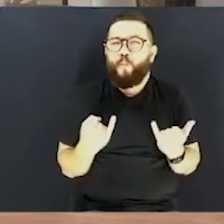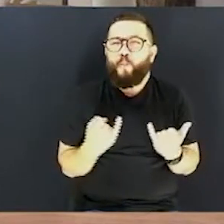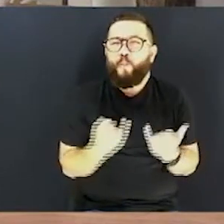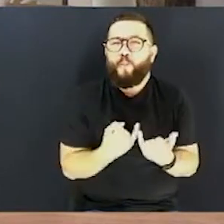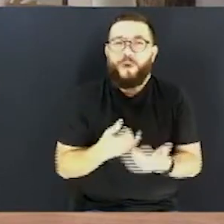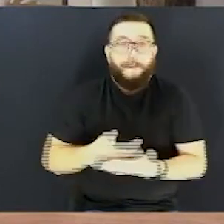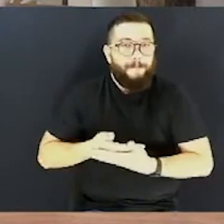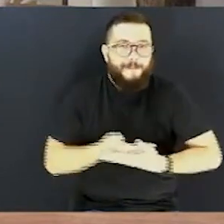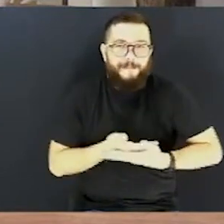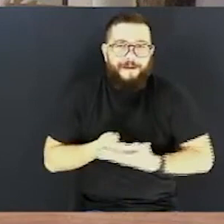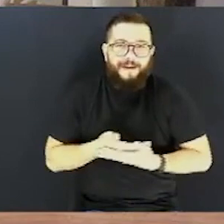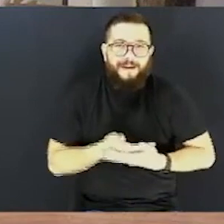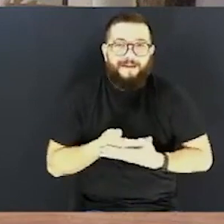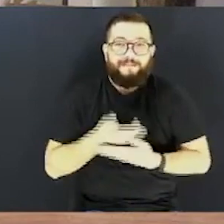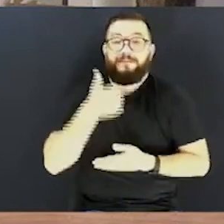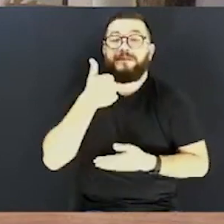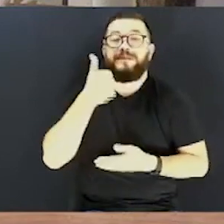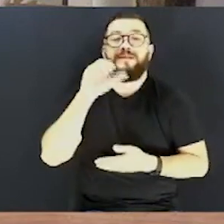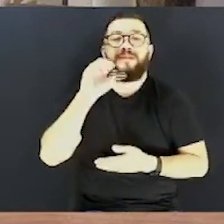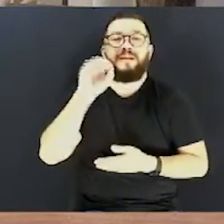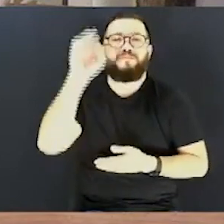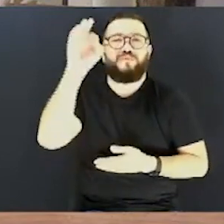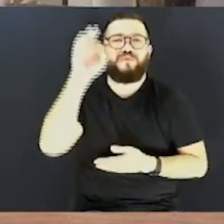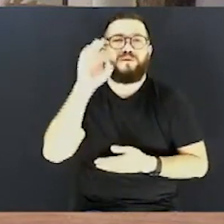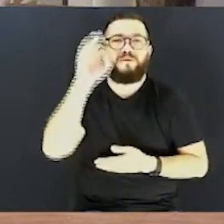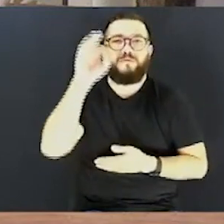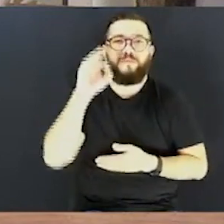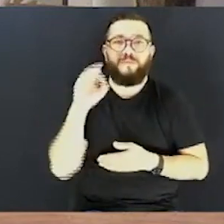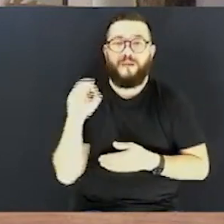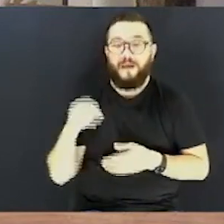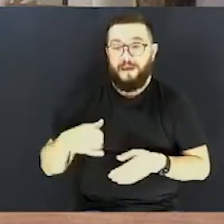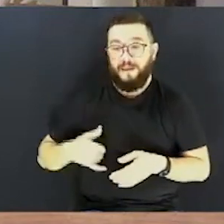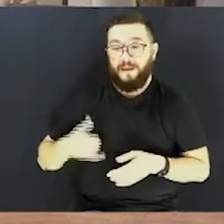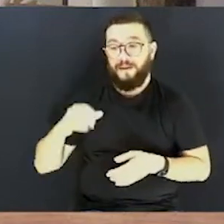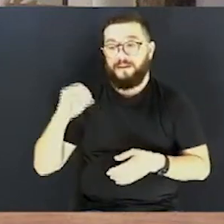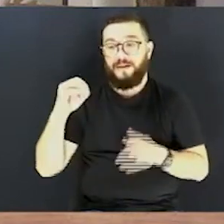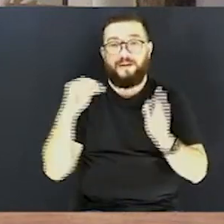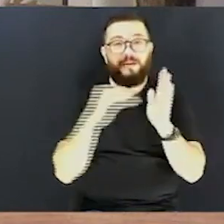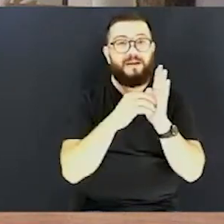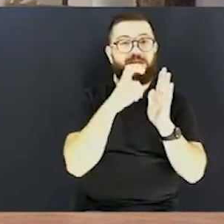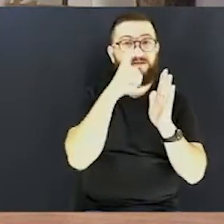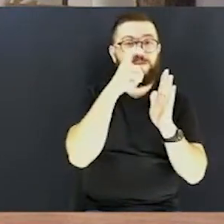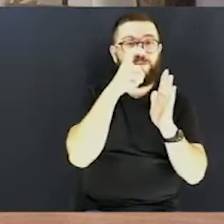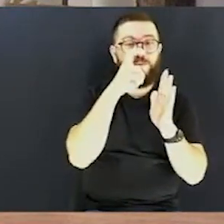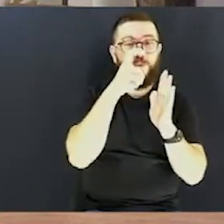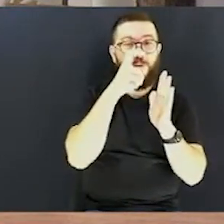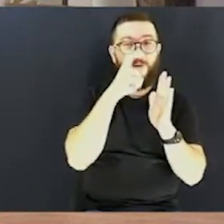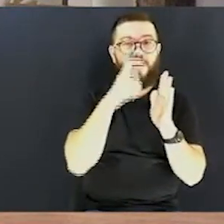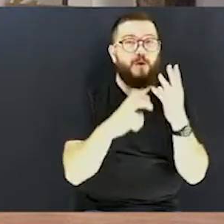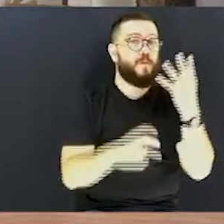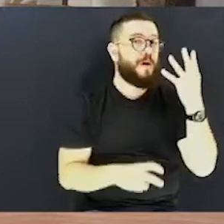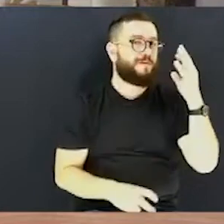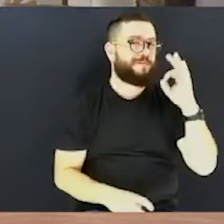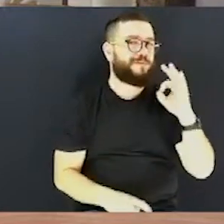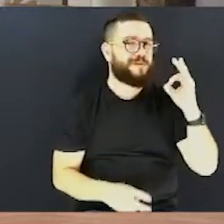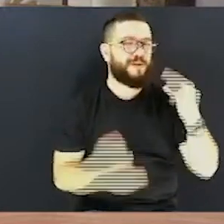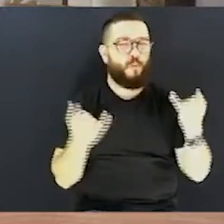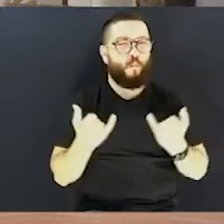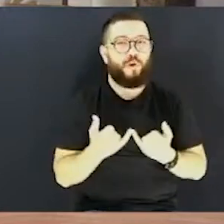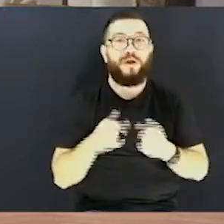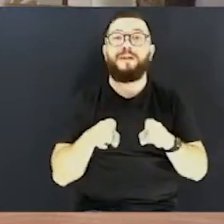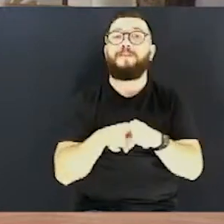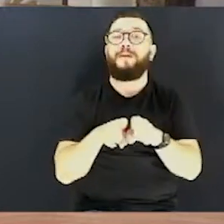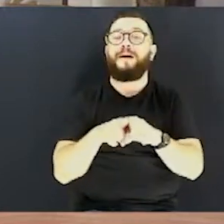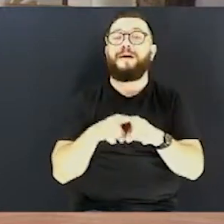10%, e depois entre 0 e 5 anos, isso cai para 4%, e crianças com peso elevado, que é outro